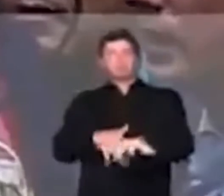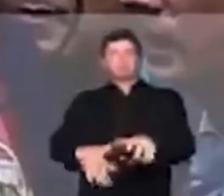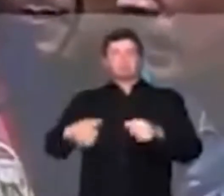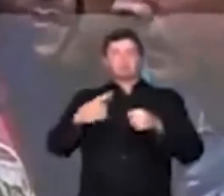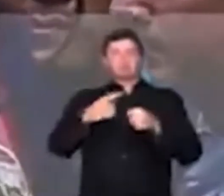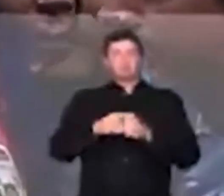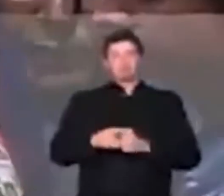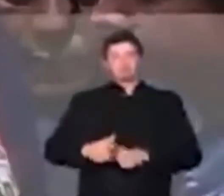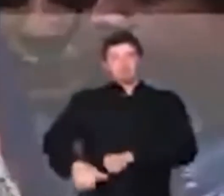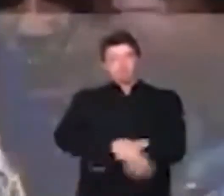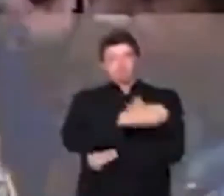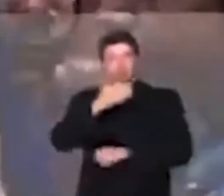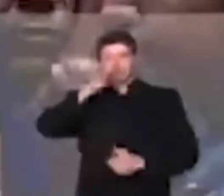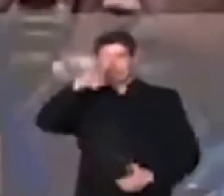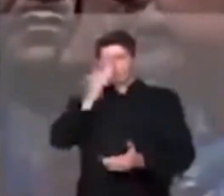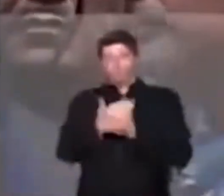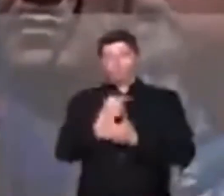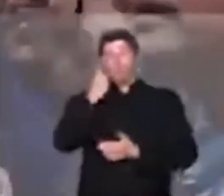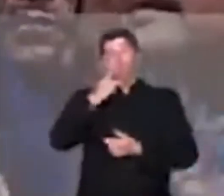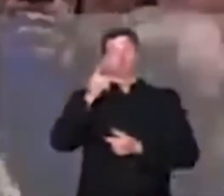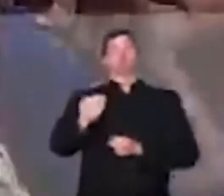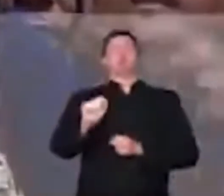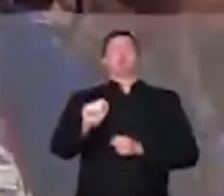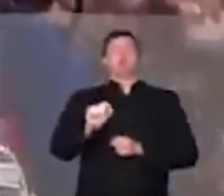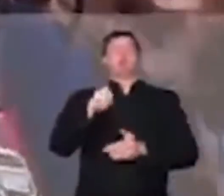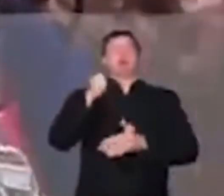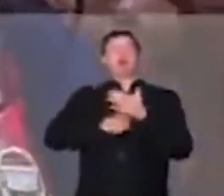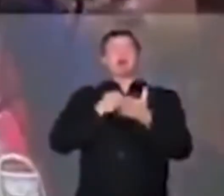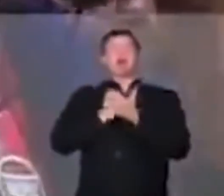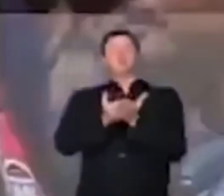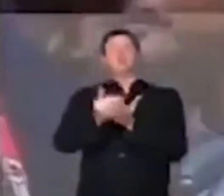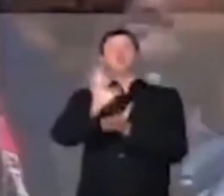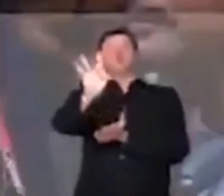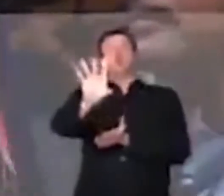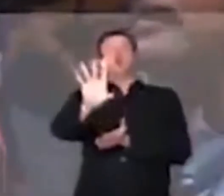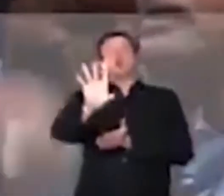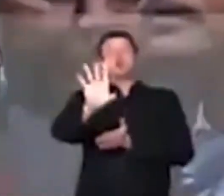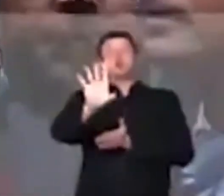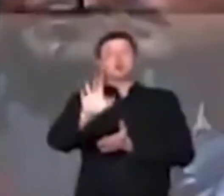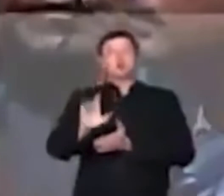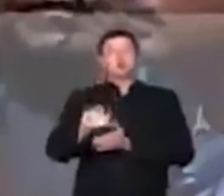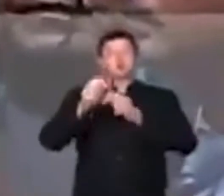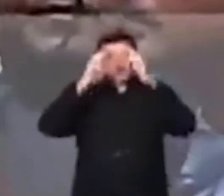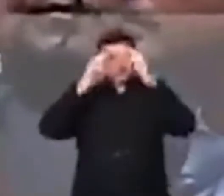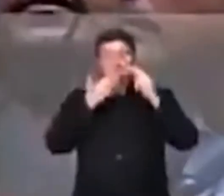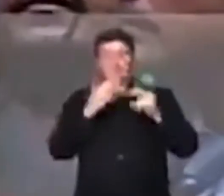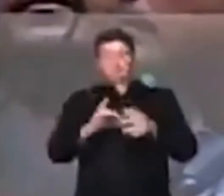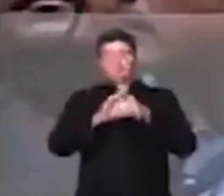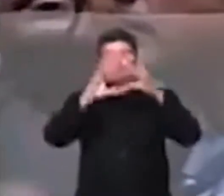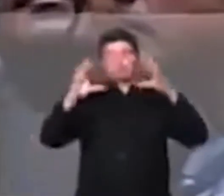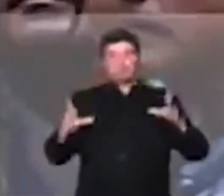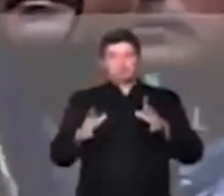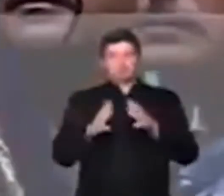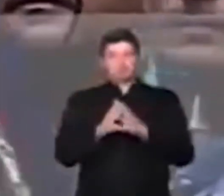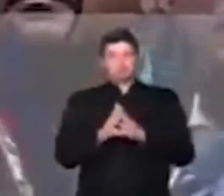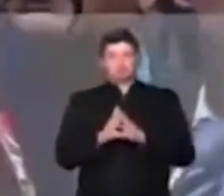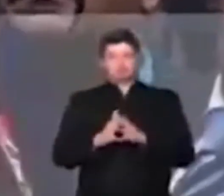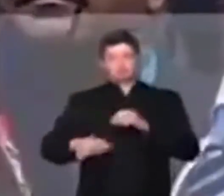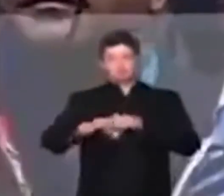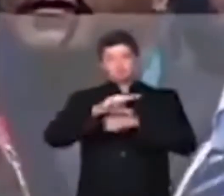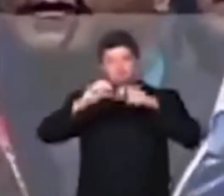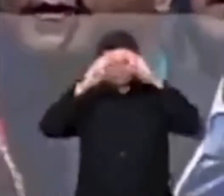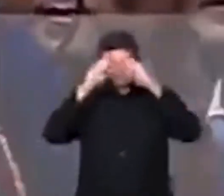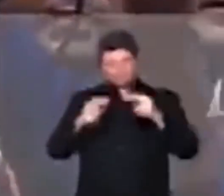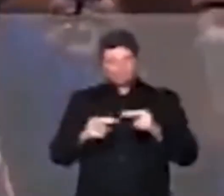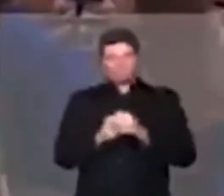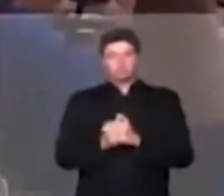com muito sacrifício e convicção, dizer: a luta apenas começou. Em respeito à democracia, à